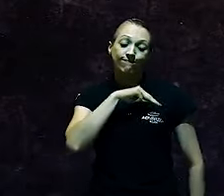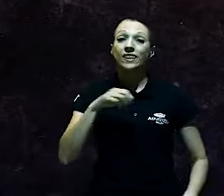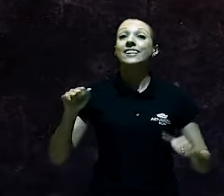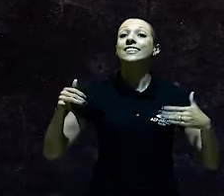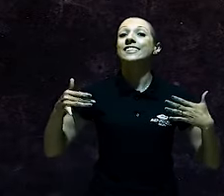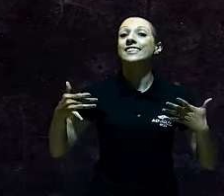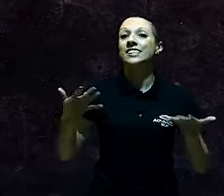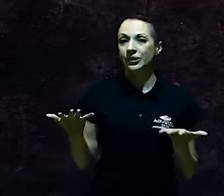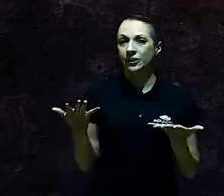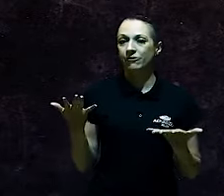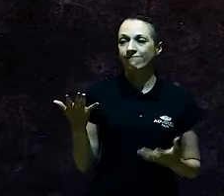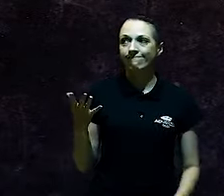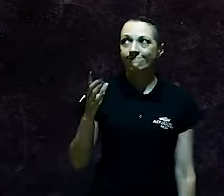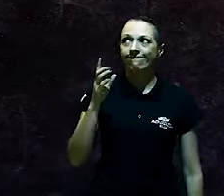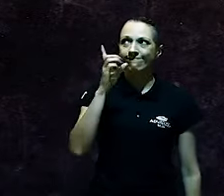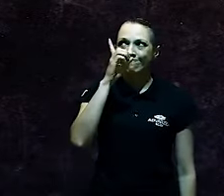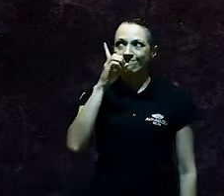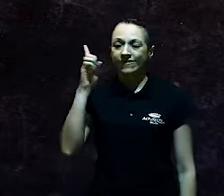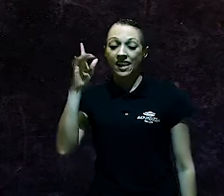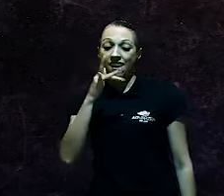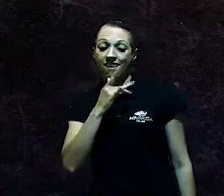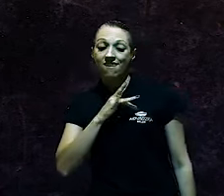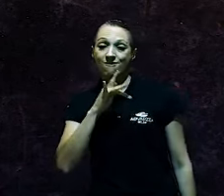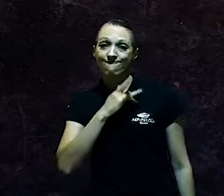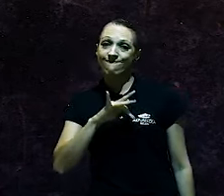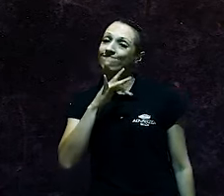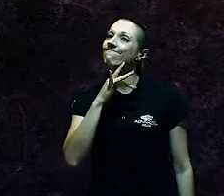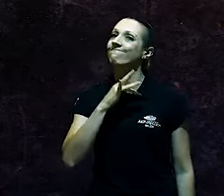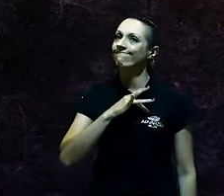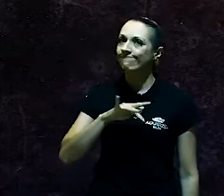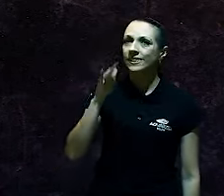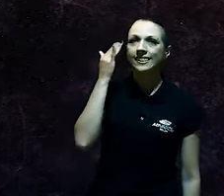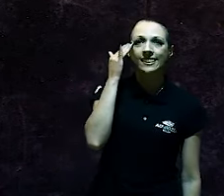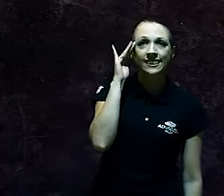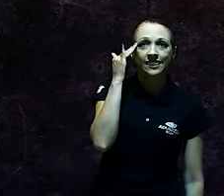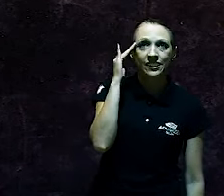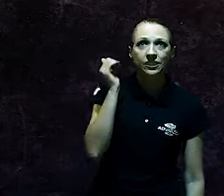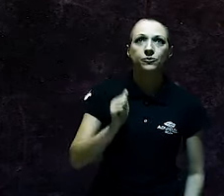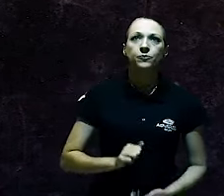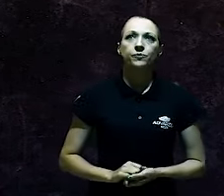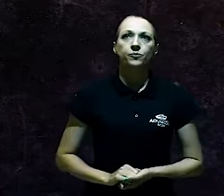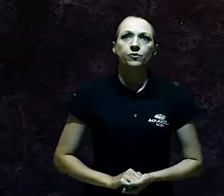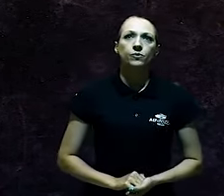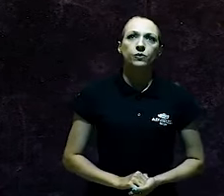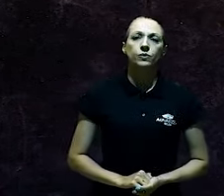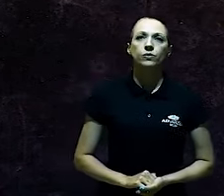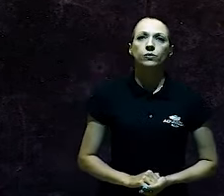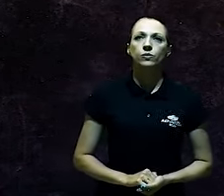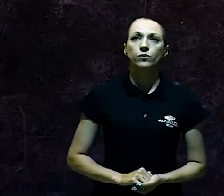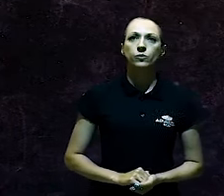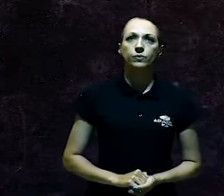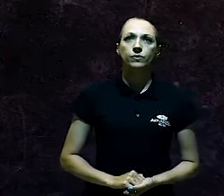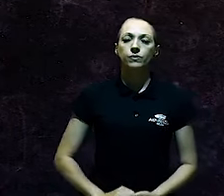à misericórdia de Deus. Entender a misericórdia de Deus e nos submetermos a ela. Diz assim a palavra do Senhor.